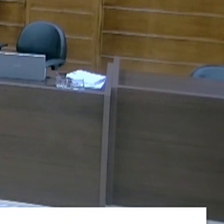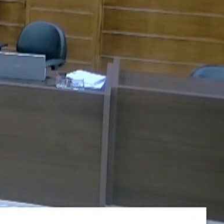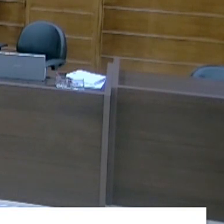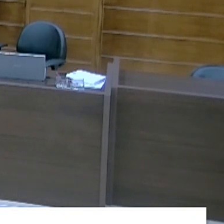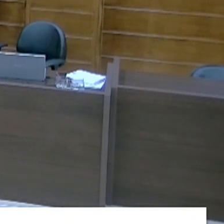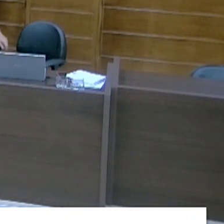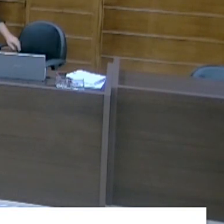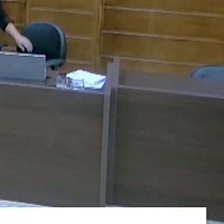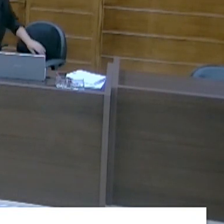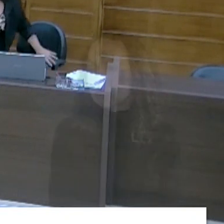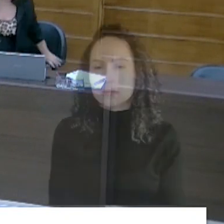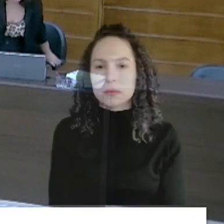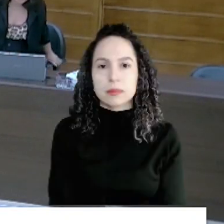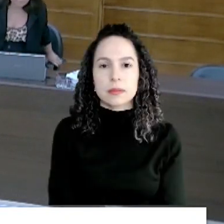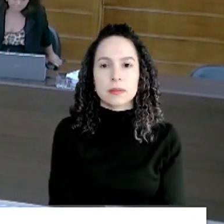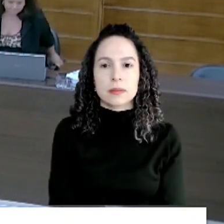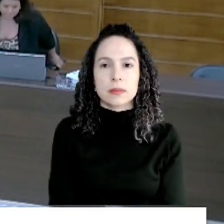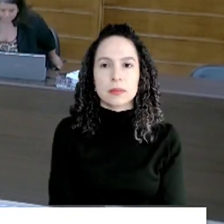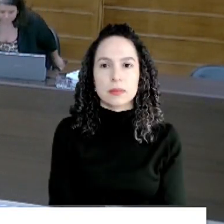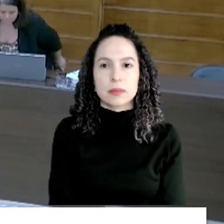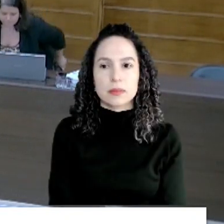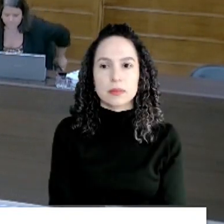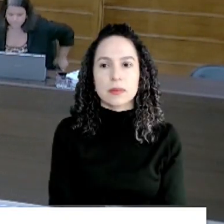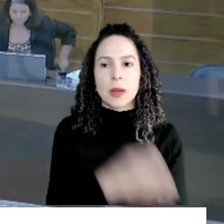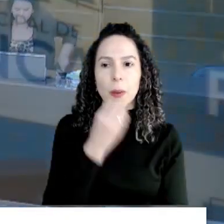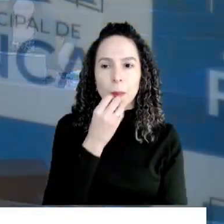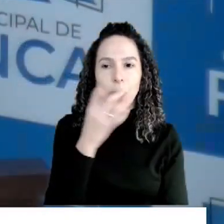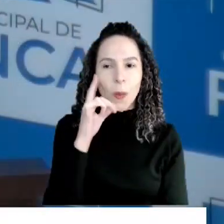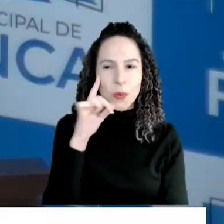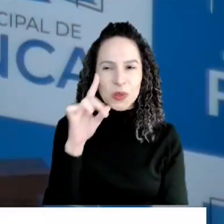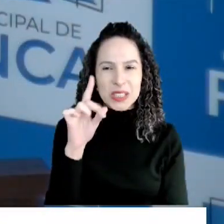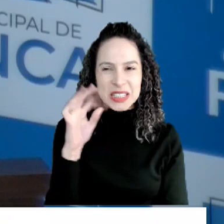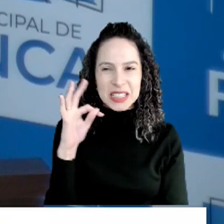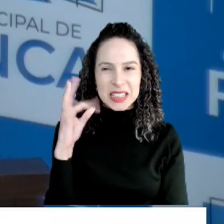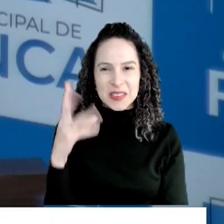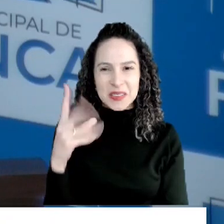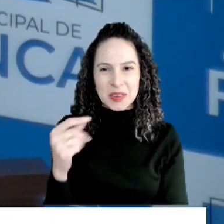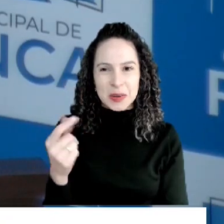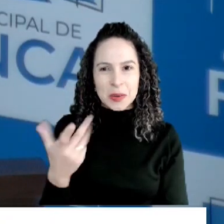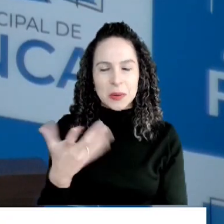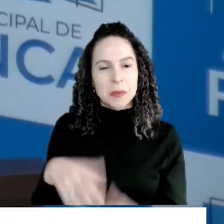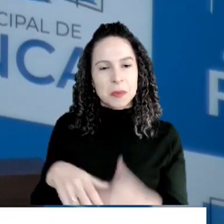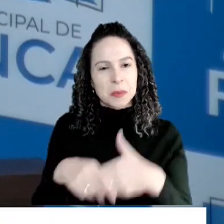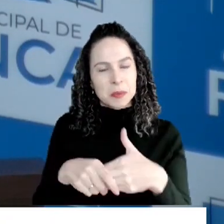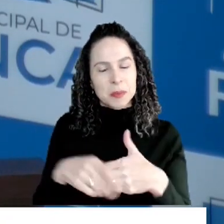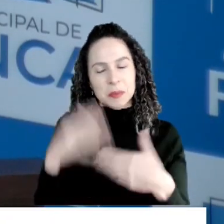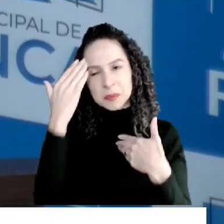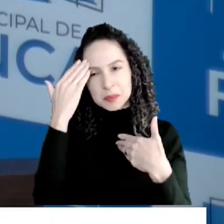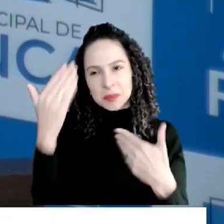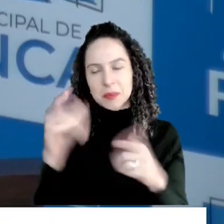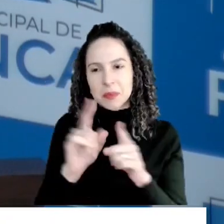Bom dia a todos. Quero cumprimentar e agradecer o presidente Claudinei Rocha.